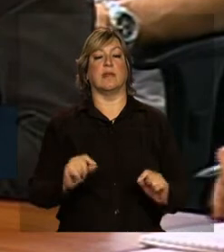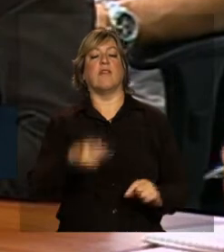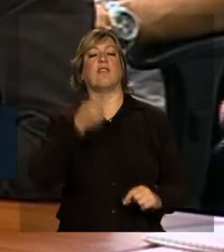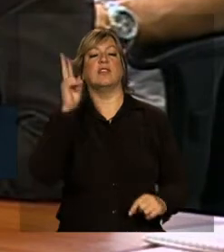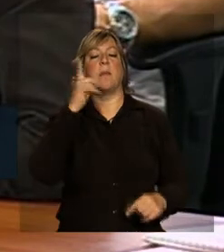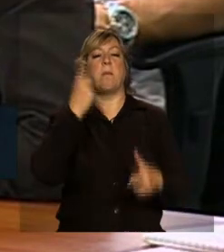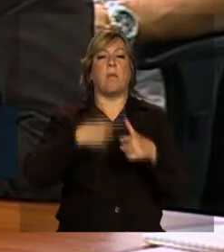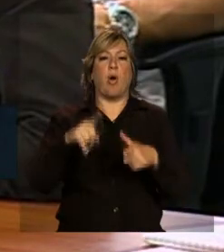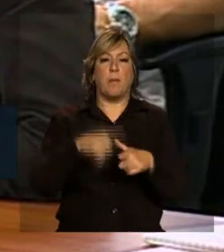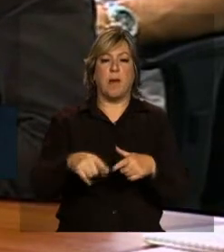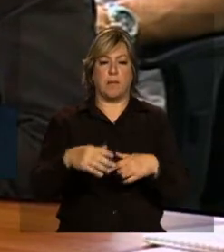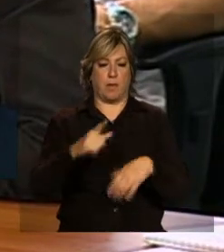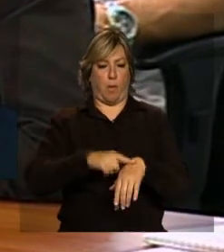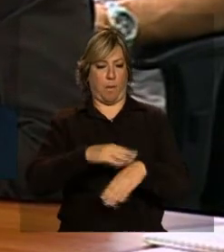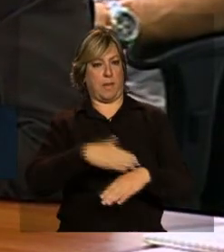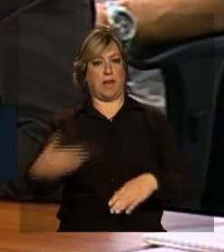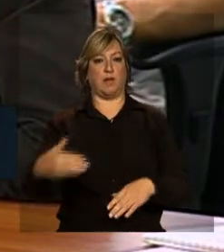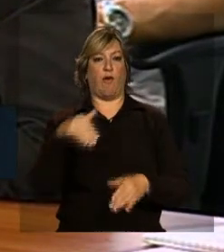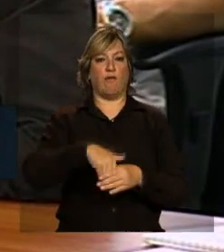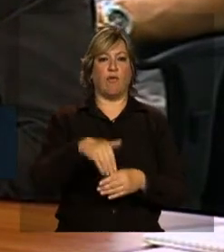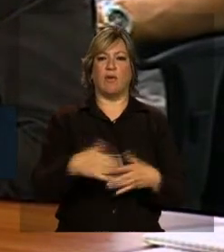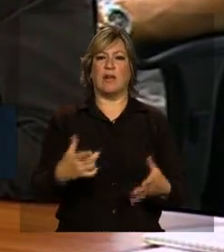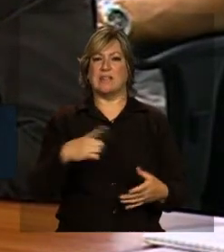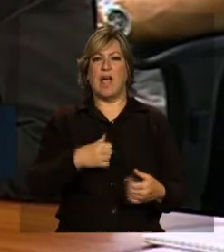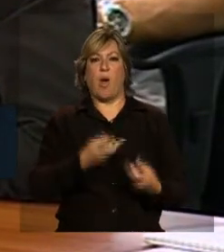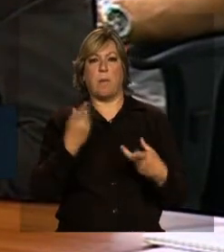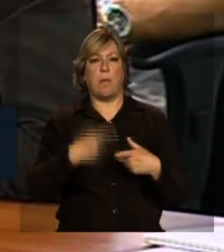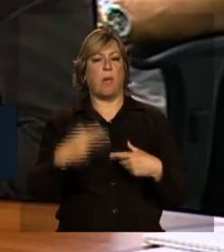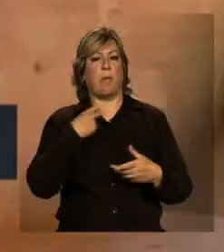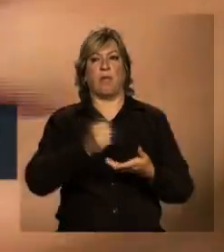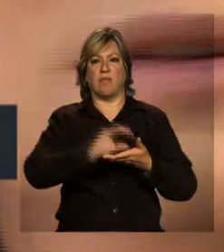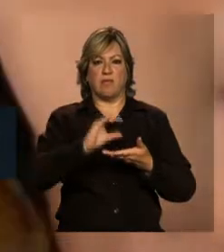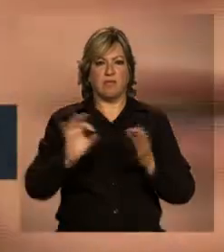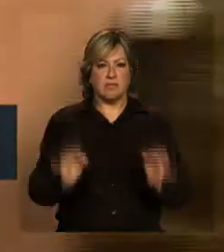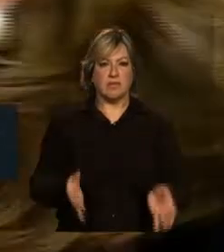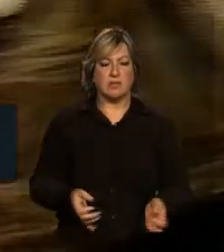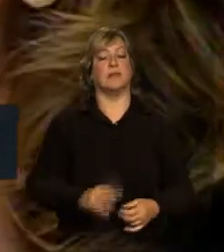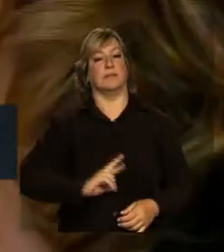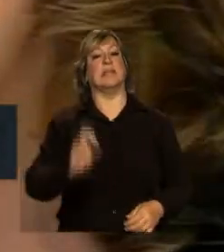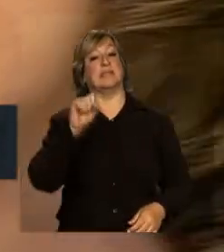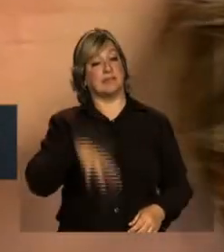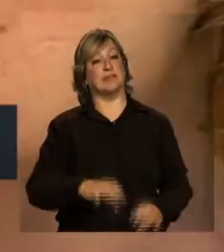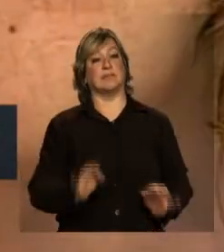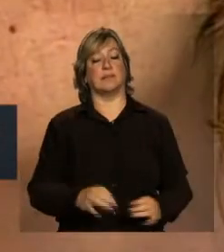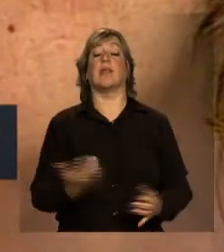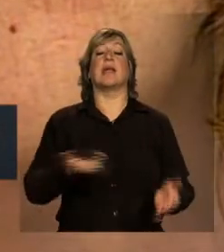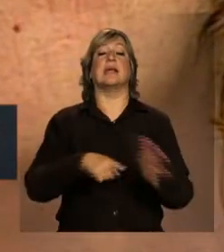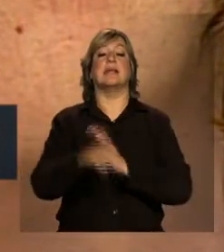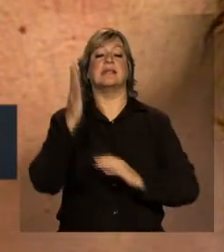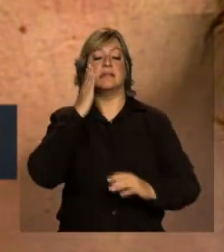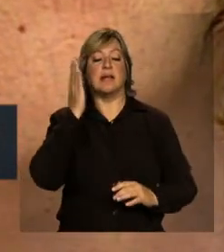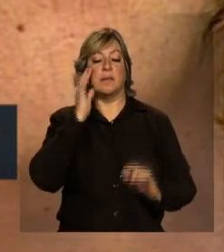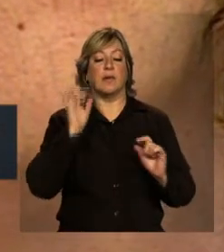eleitoral. Eu queria entender exatamente por quê. É alguma questão legal que não pode fazer o repasse? Sim. E queria saber quais são...